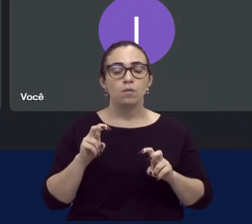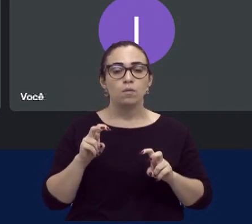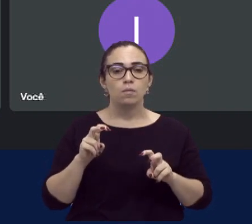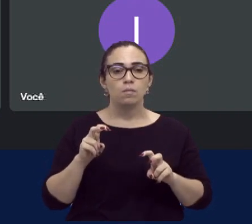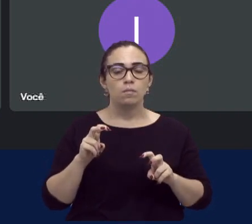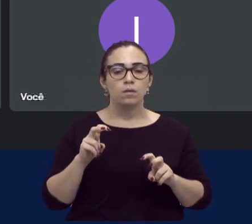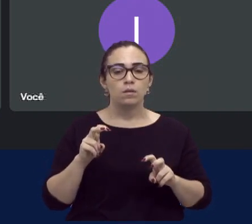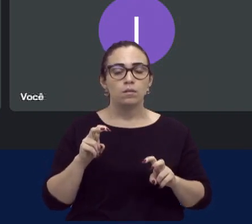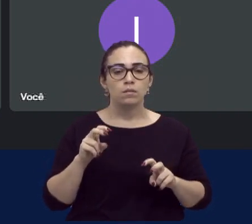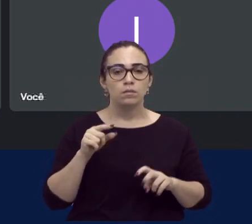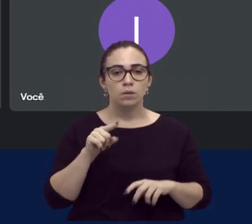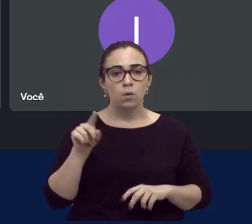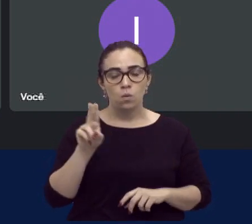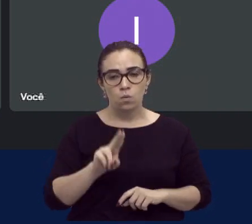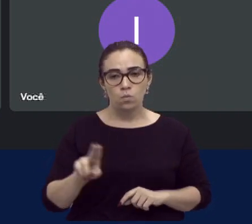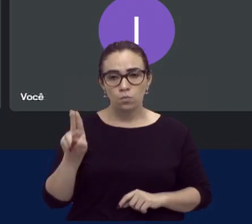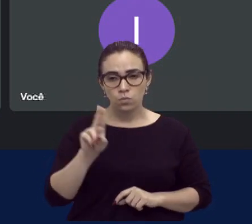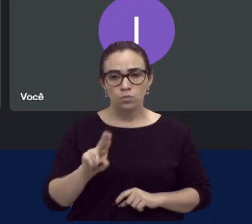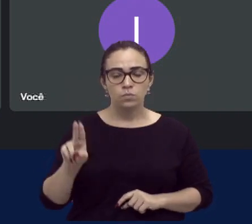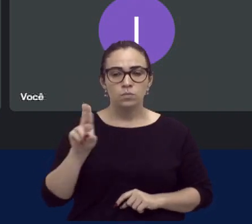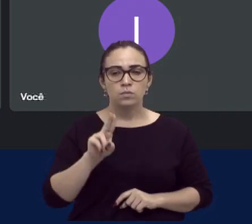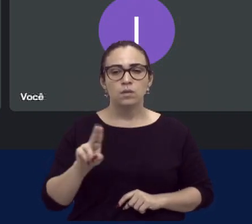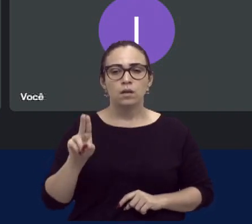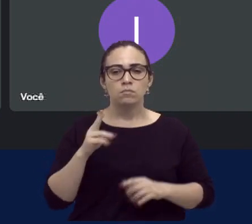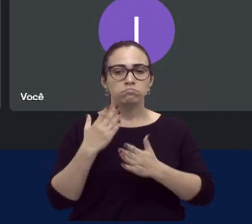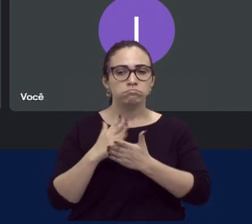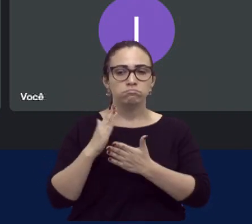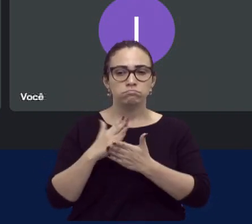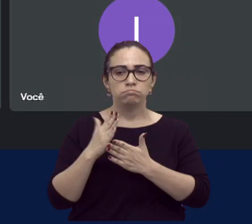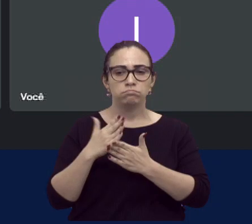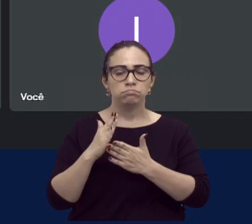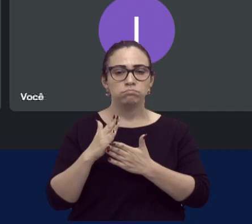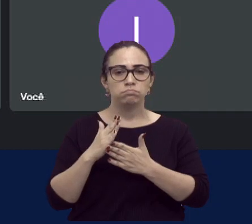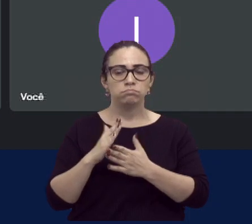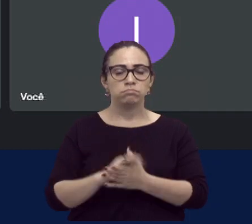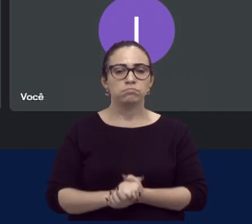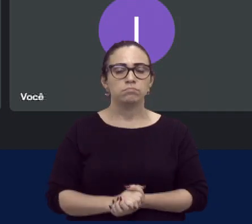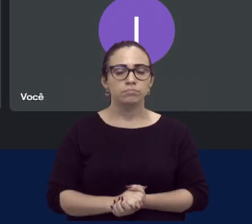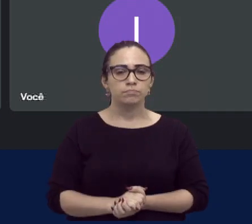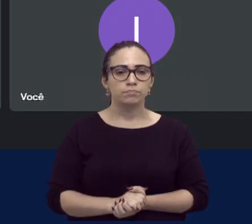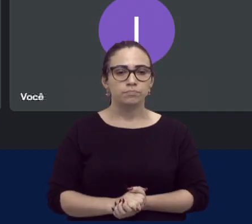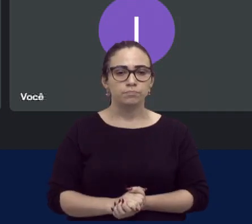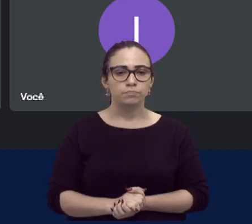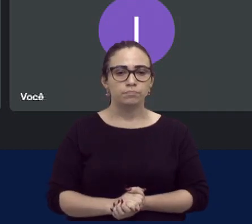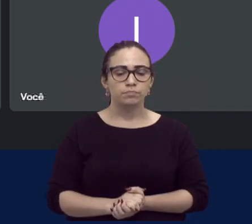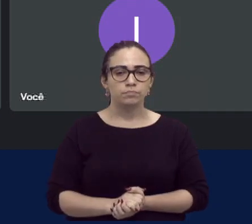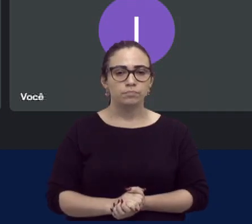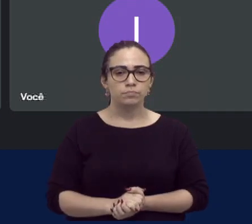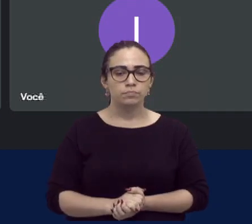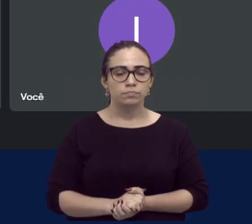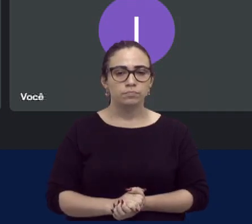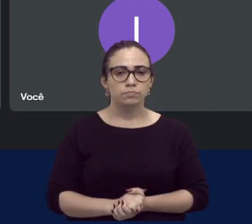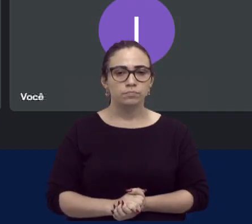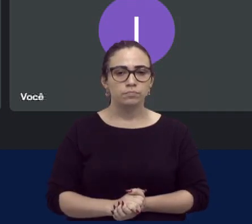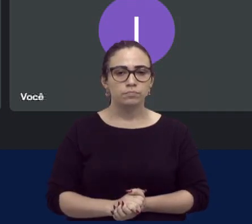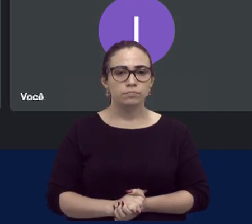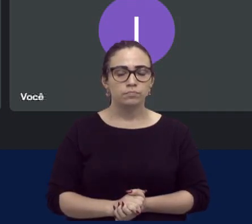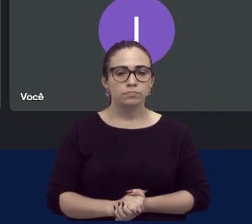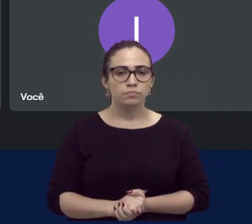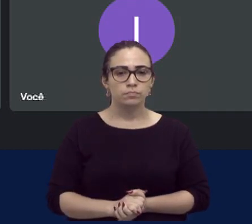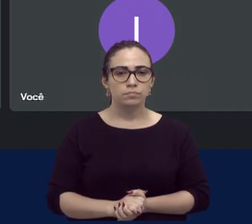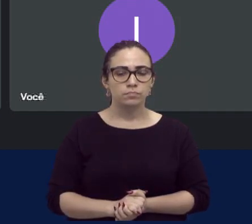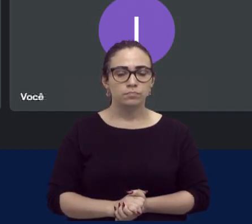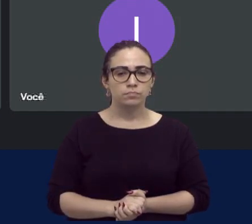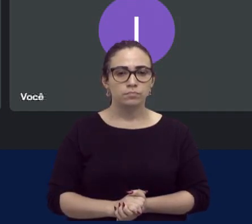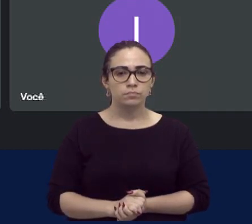fato utilizadas, independente da questão da aplicação científica, tá? Só para esclarecer esse ponto, né?